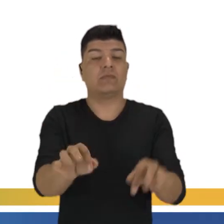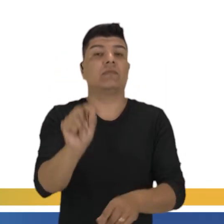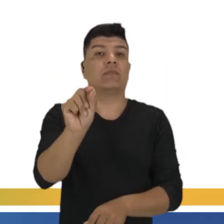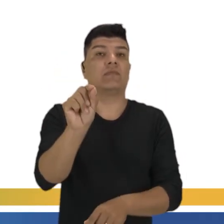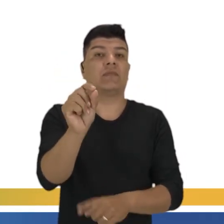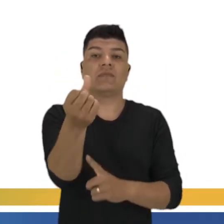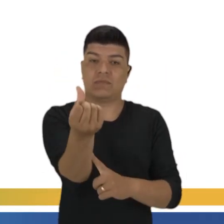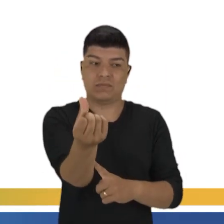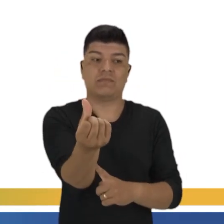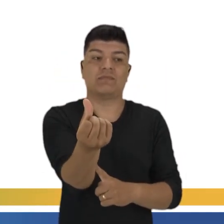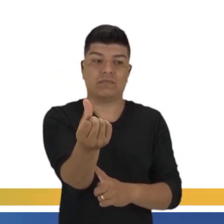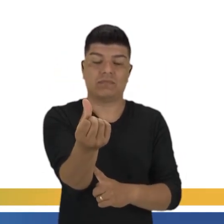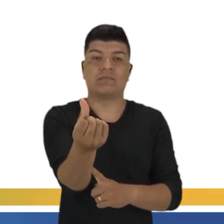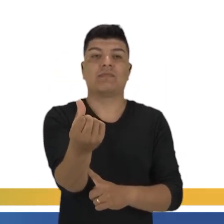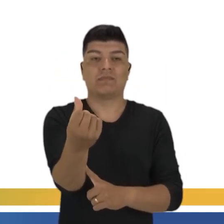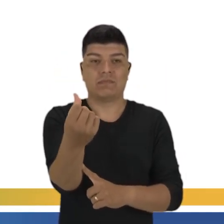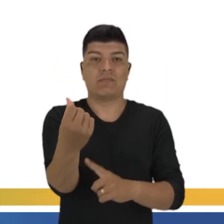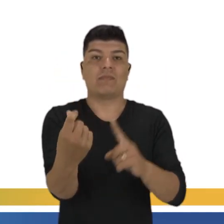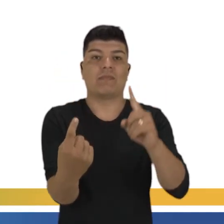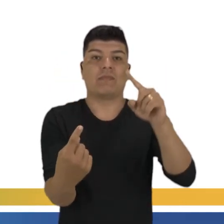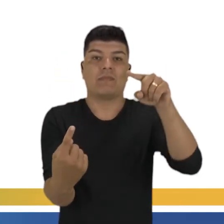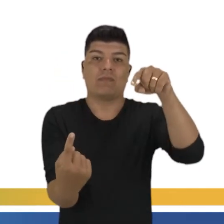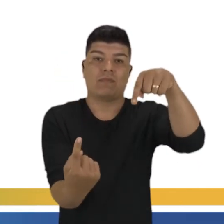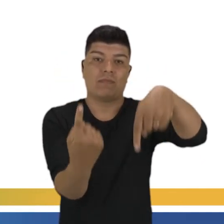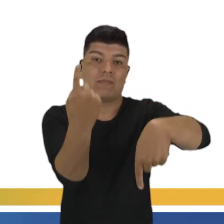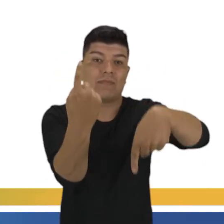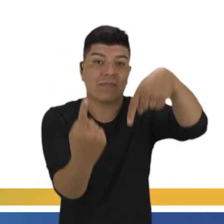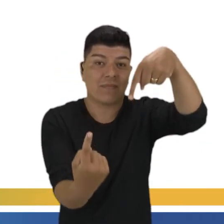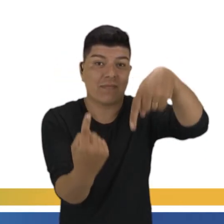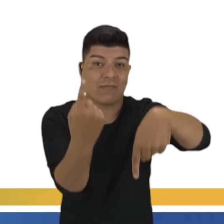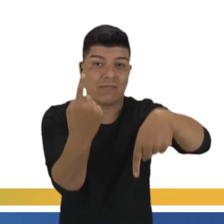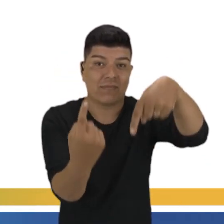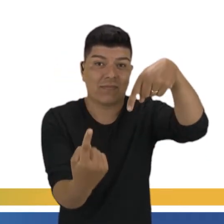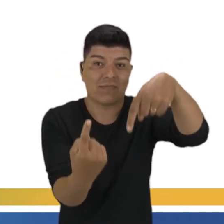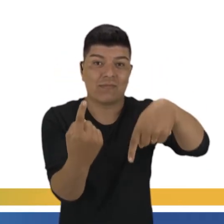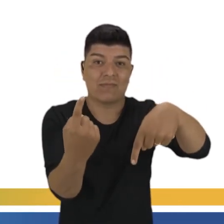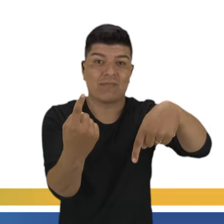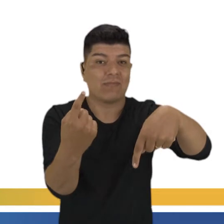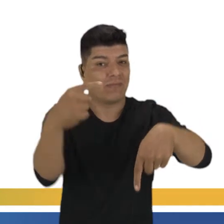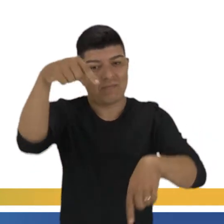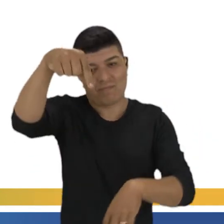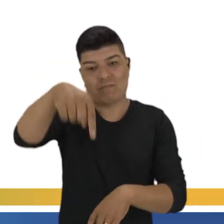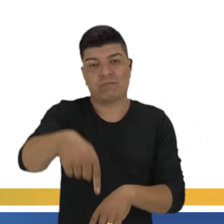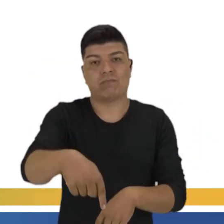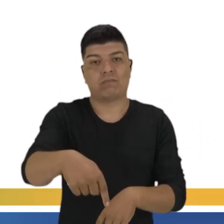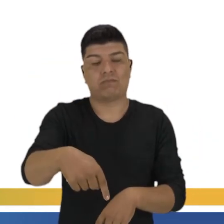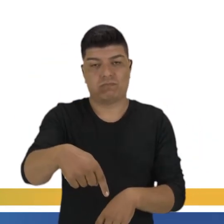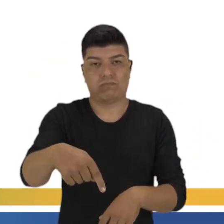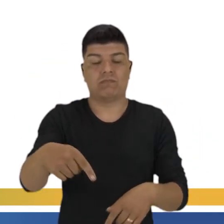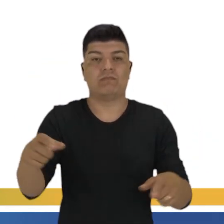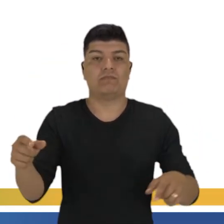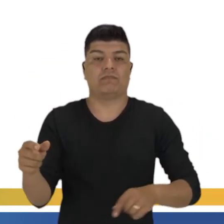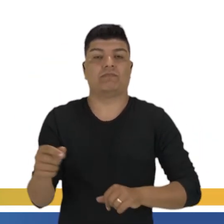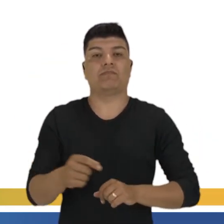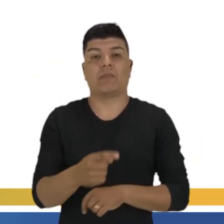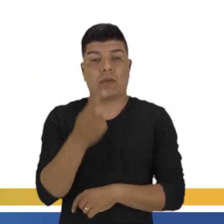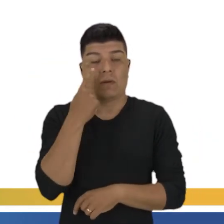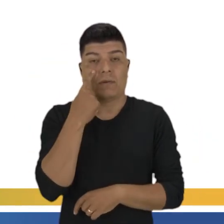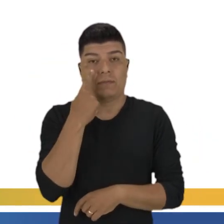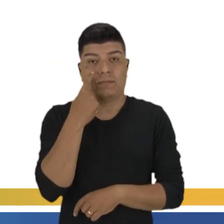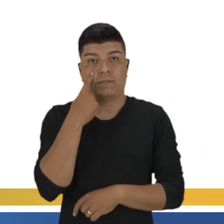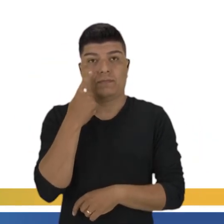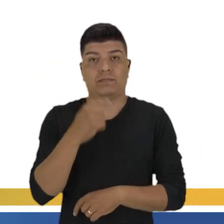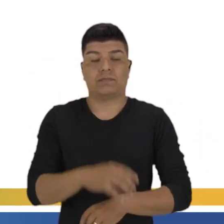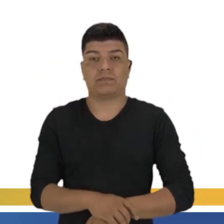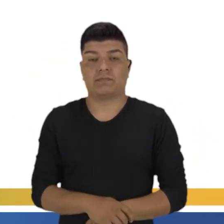em 6. Ou seja, ela está decrescente. Então, observe que elas